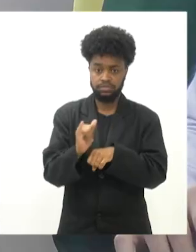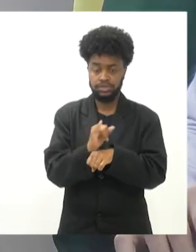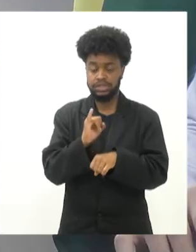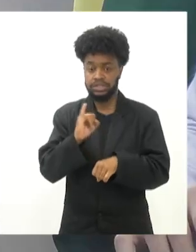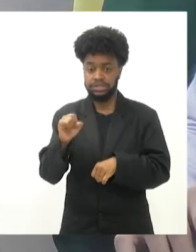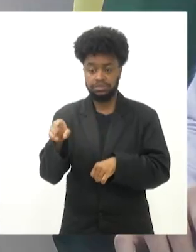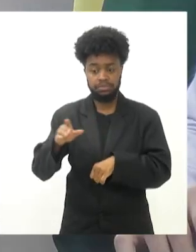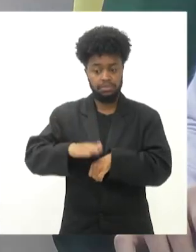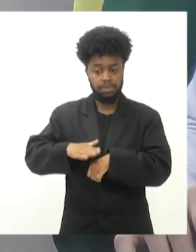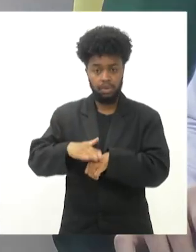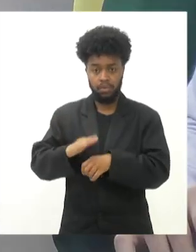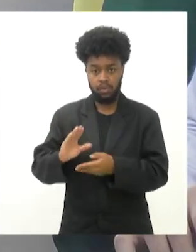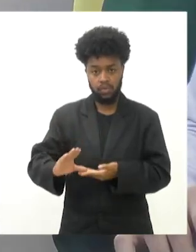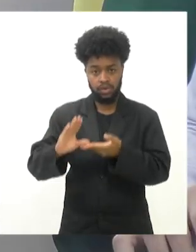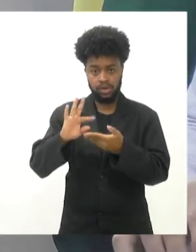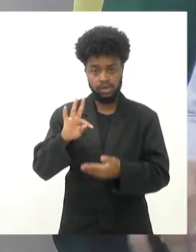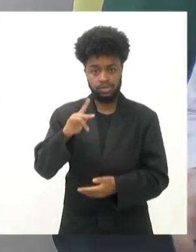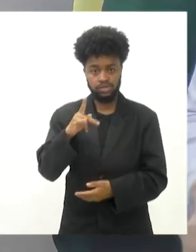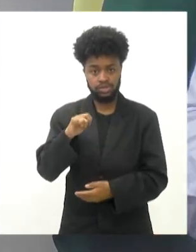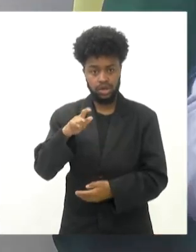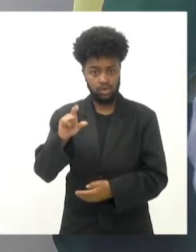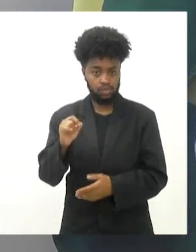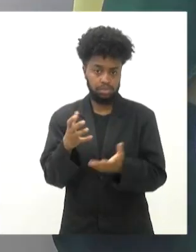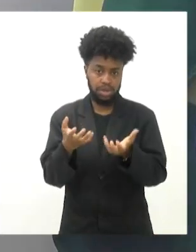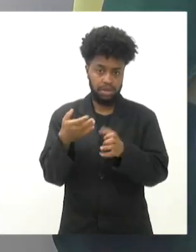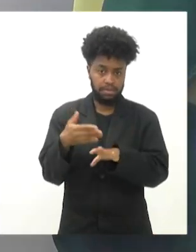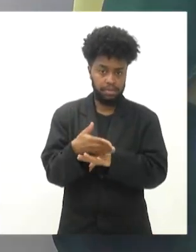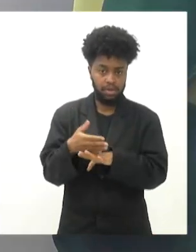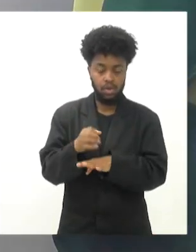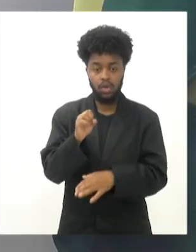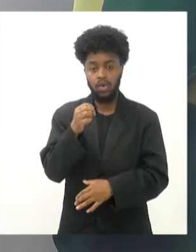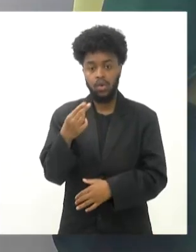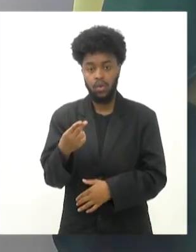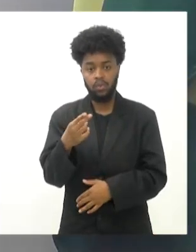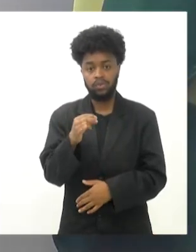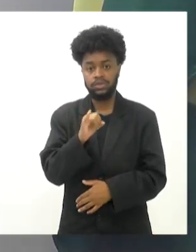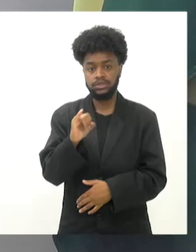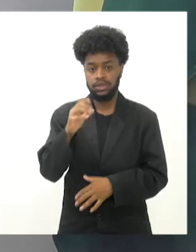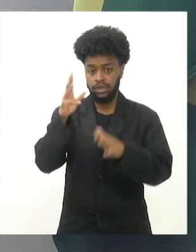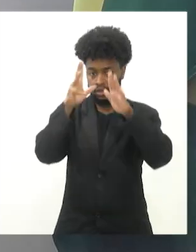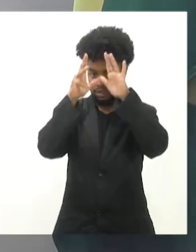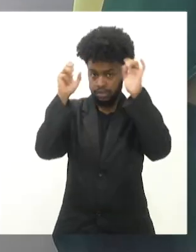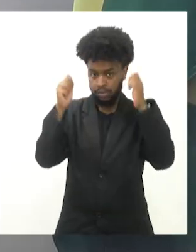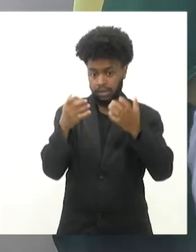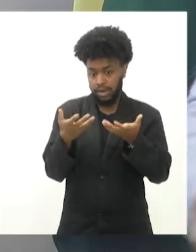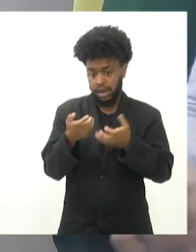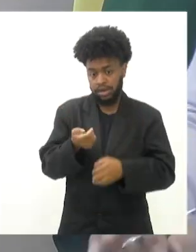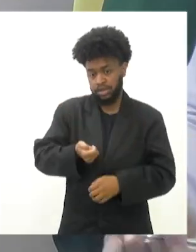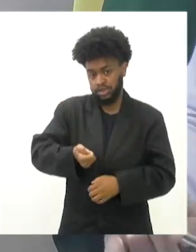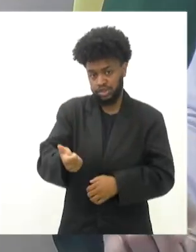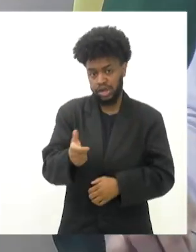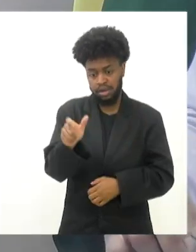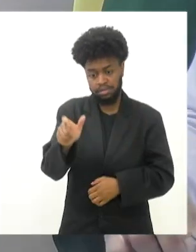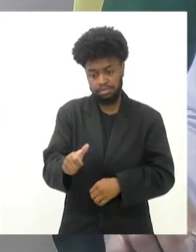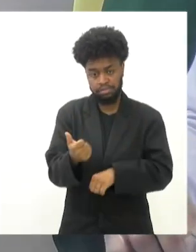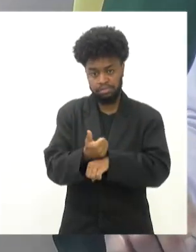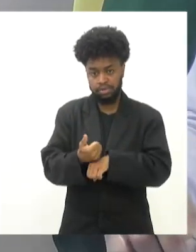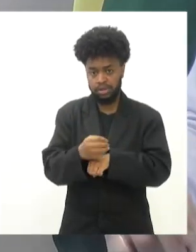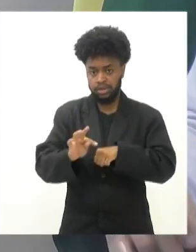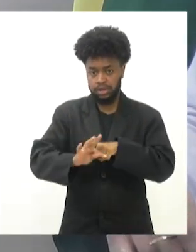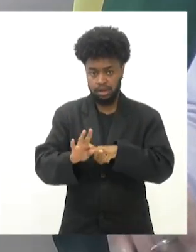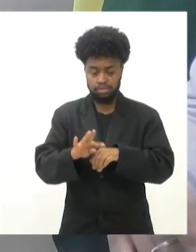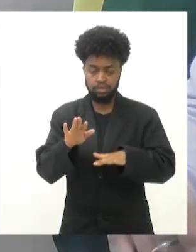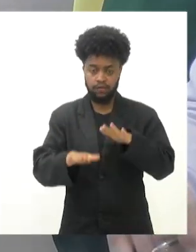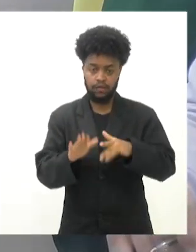próprio conselheiro Thiago Pampolha quiser vir, né? Ou se o tribunal quiser indicar um profissional técnico que